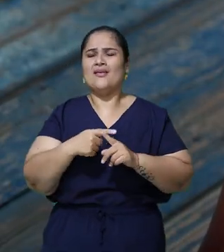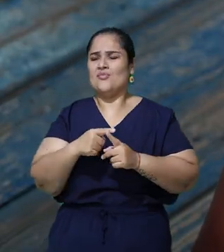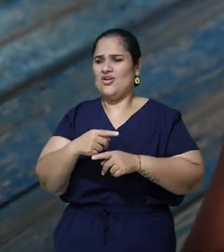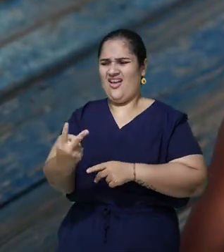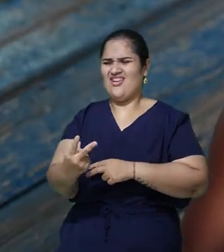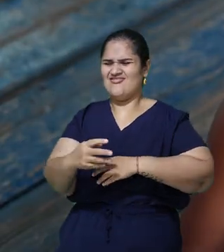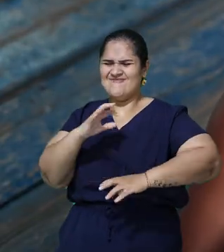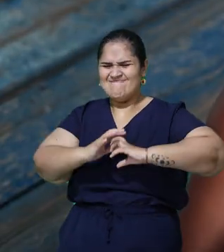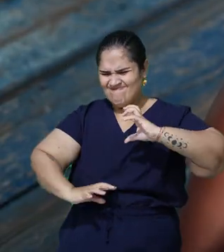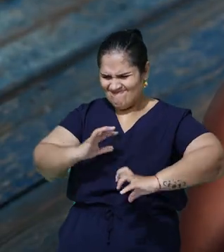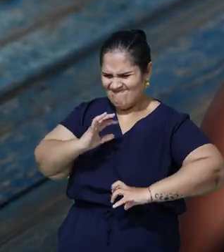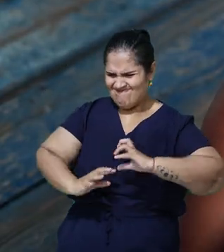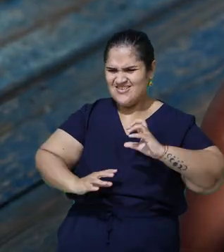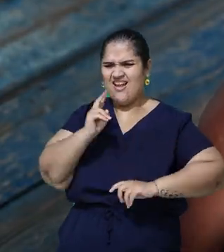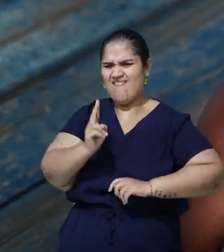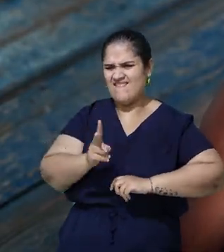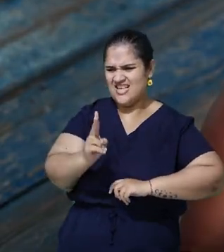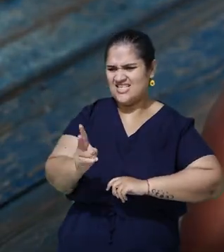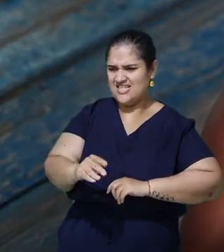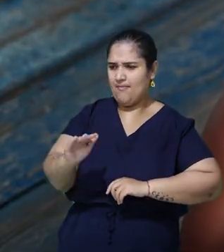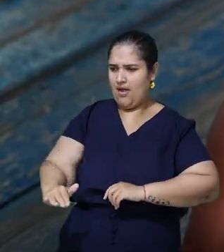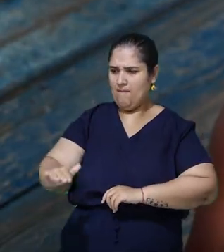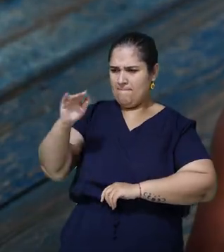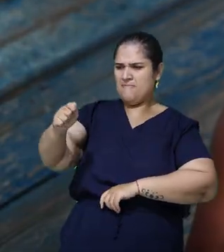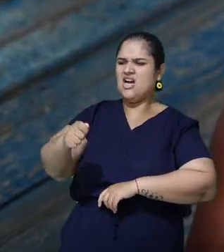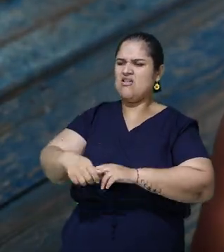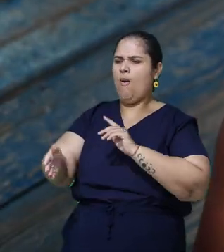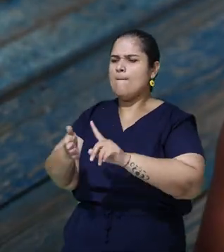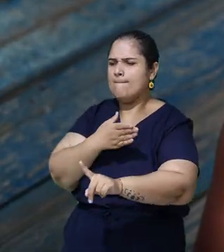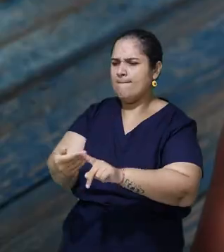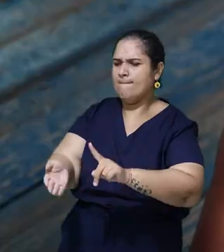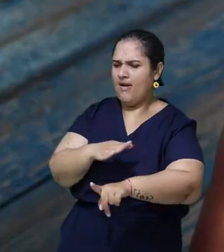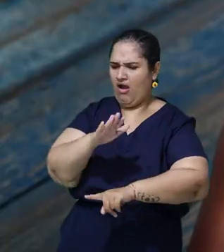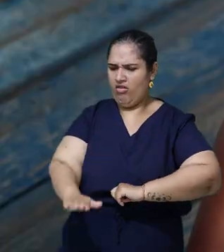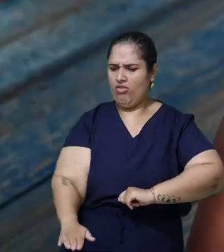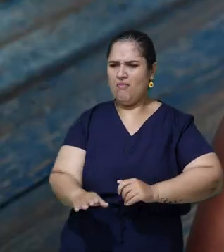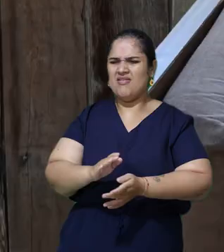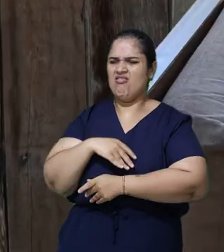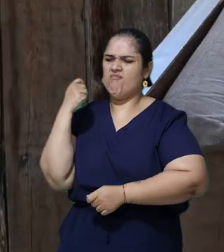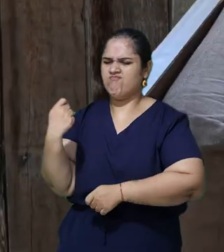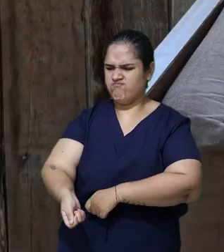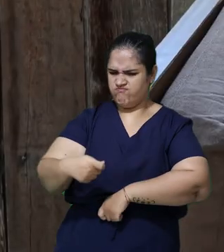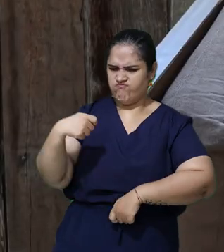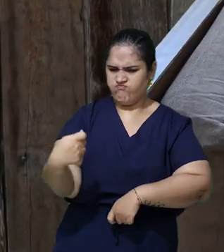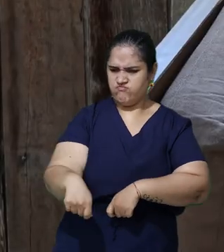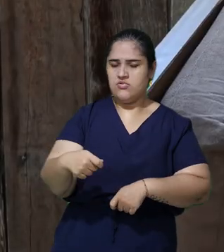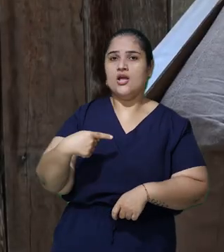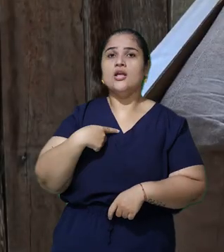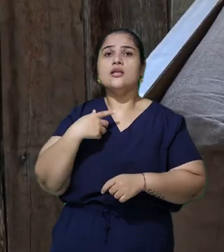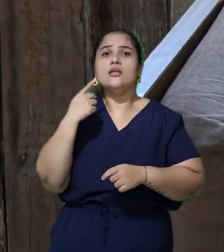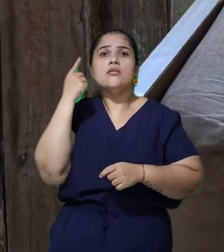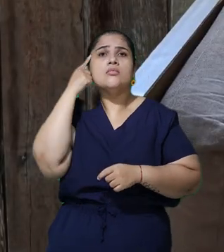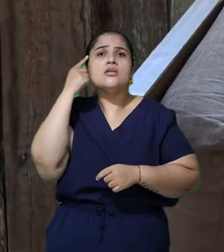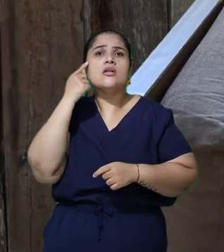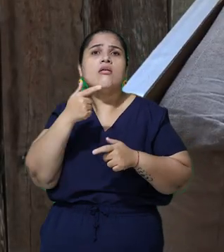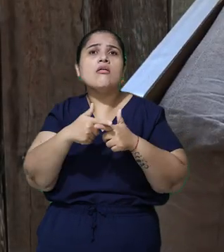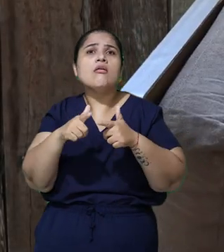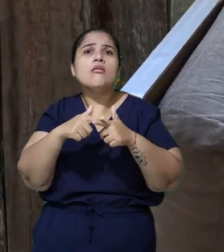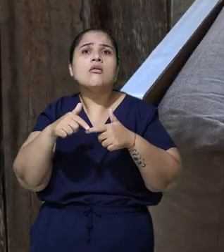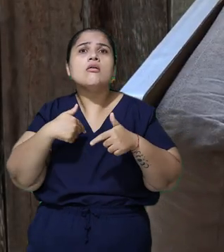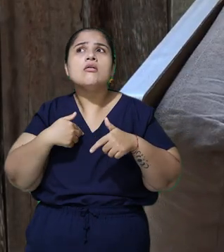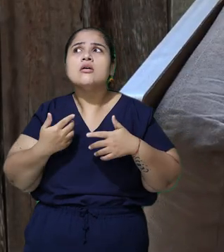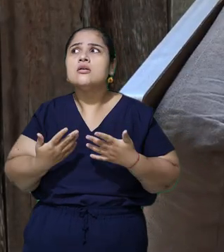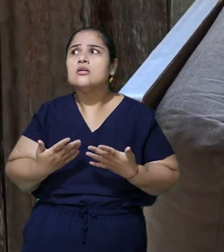desde pequenininha. A Emily batia na Rebeca, atacava as coisas nela, e eu achava que o problema era eu, né? Quando